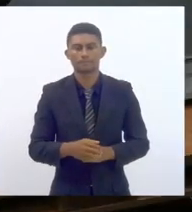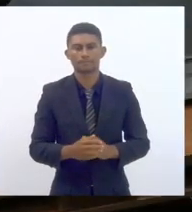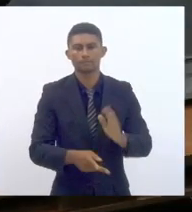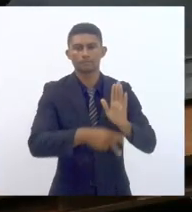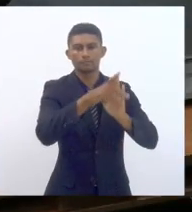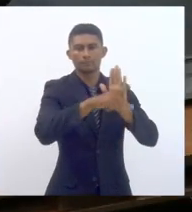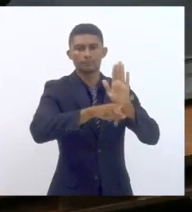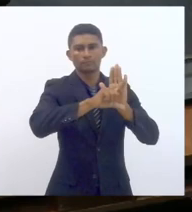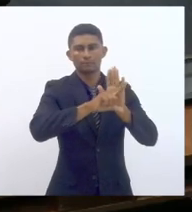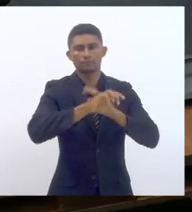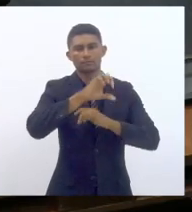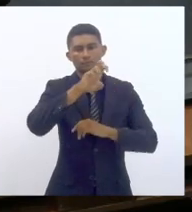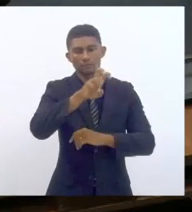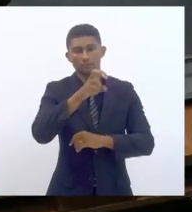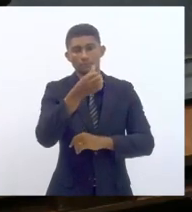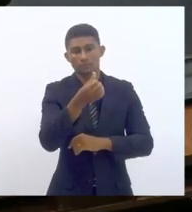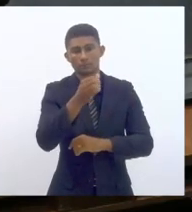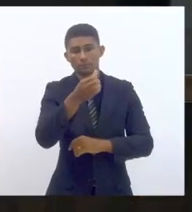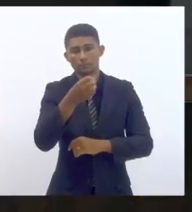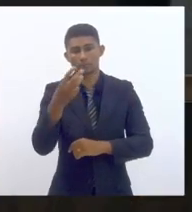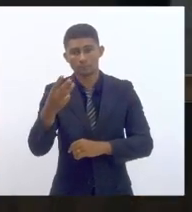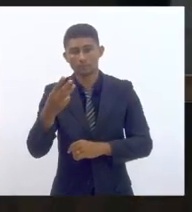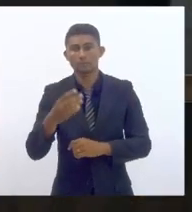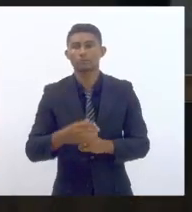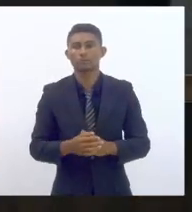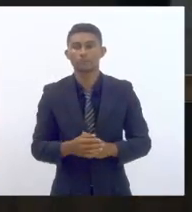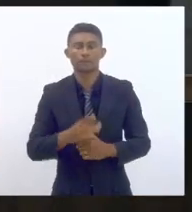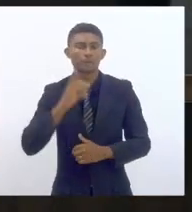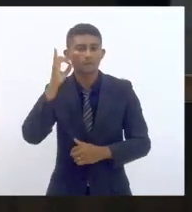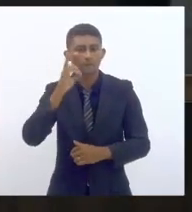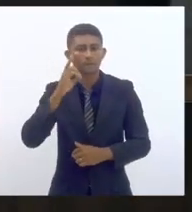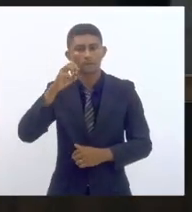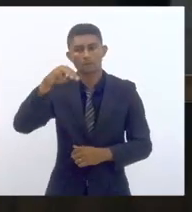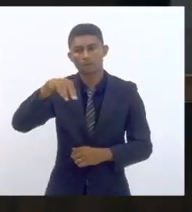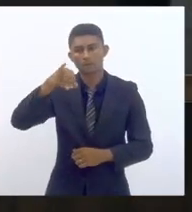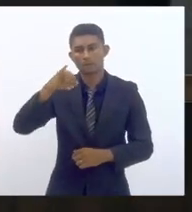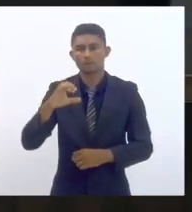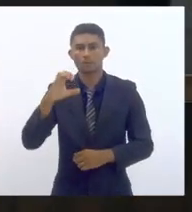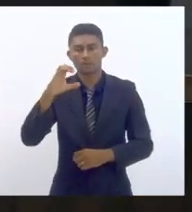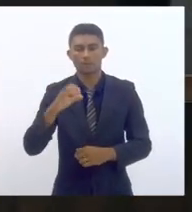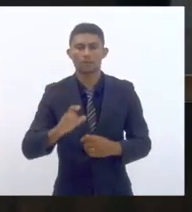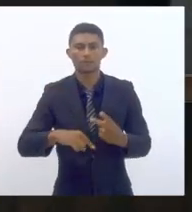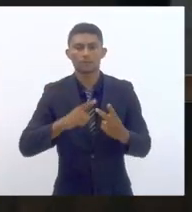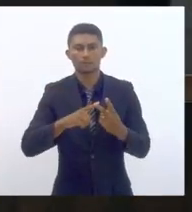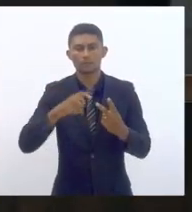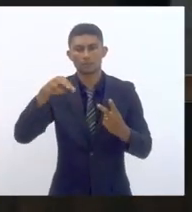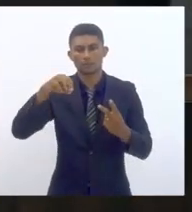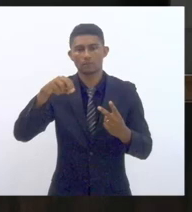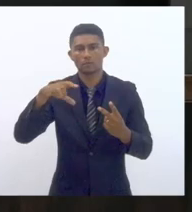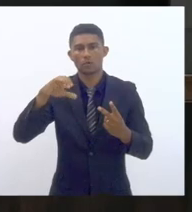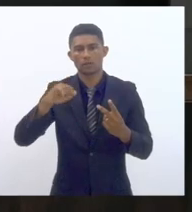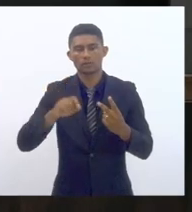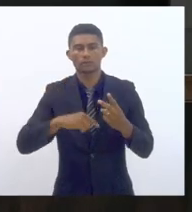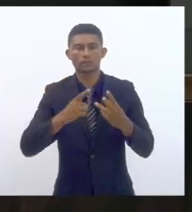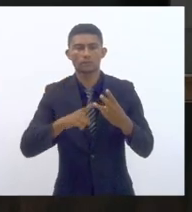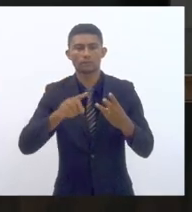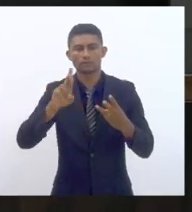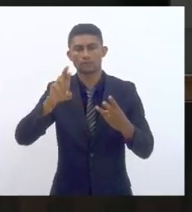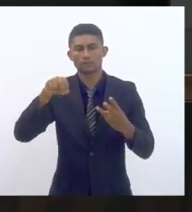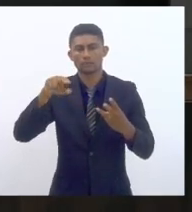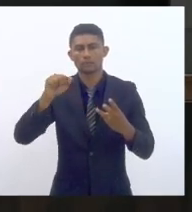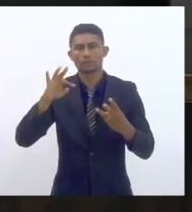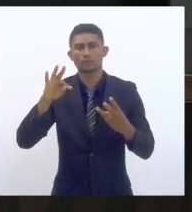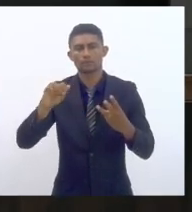lei 5663 de 22, de autoria do deputado dos deputados Carlos Mink, Mônica Francisco e Renata Souza, que institui o protocolo do